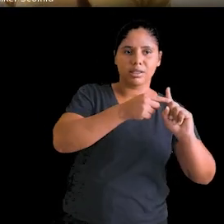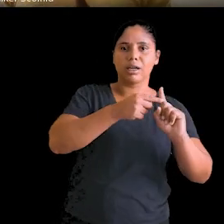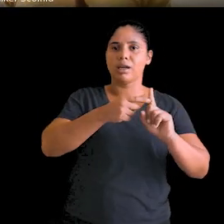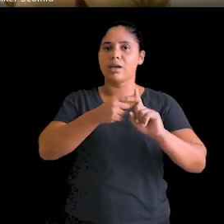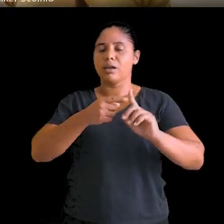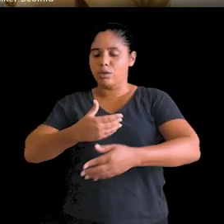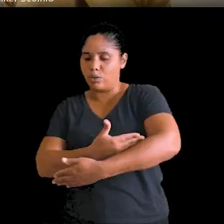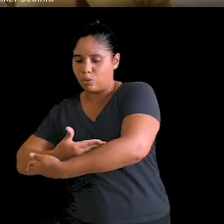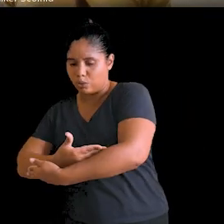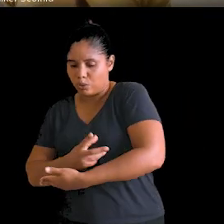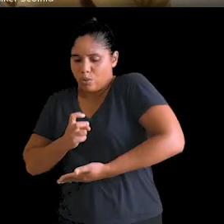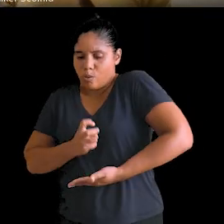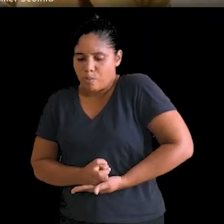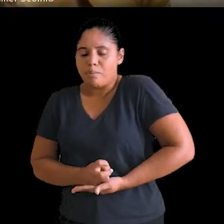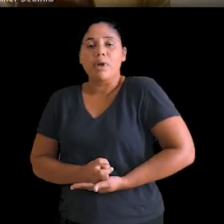restrição de